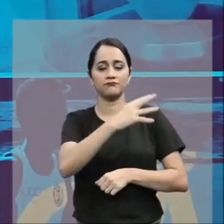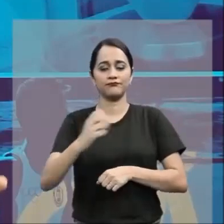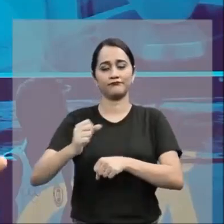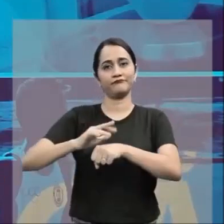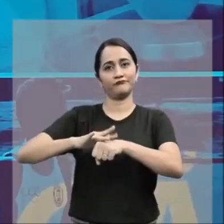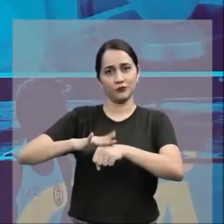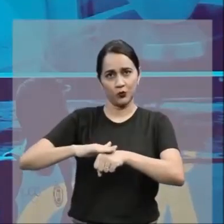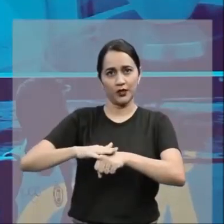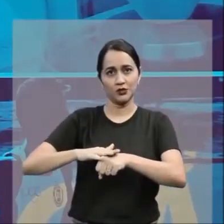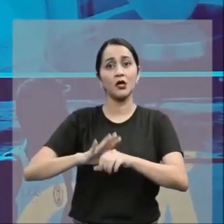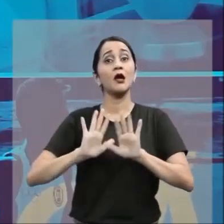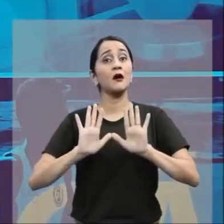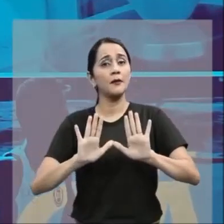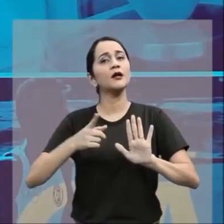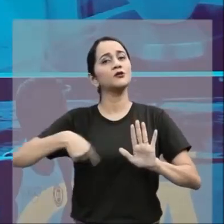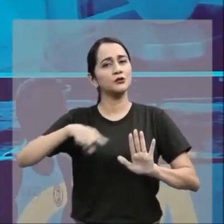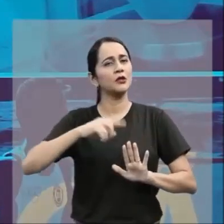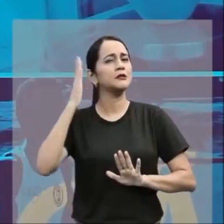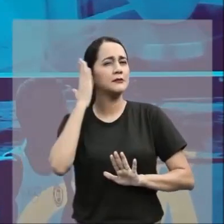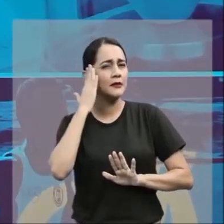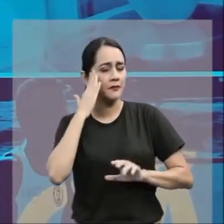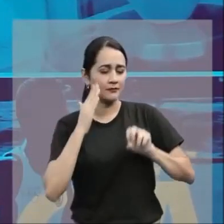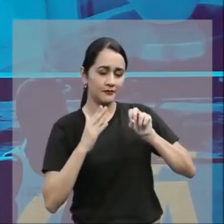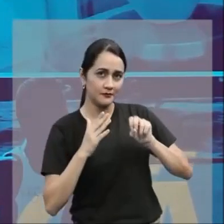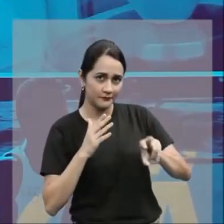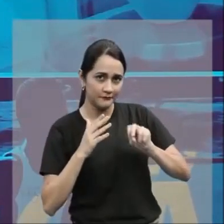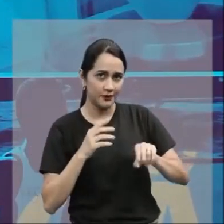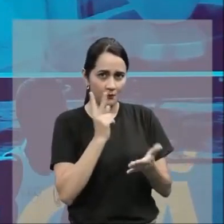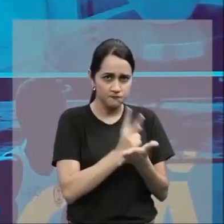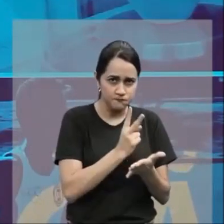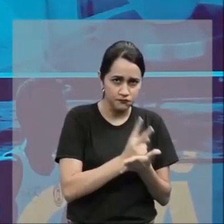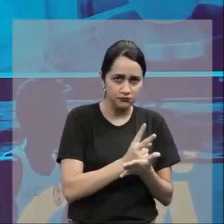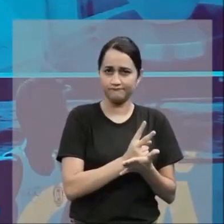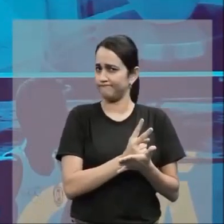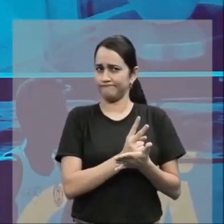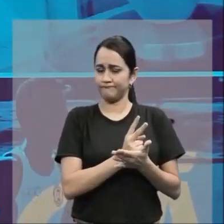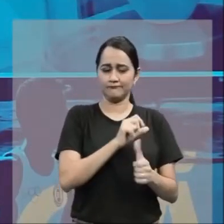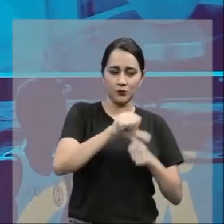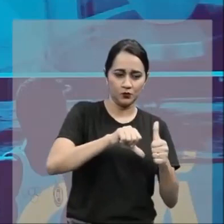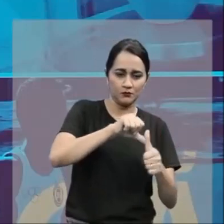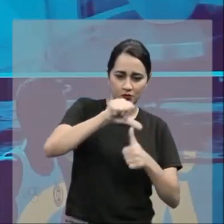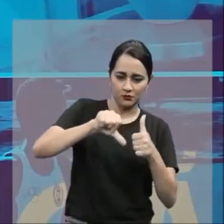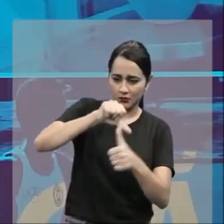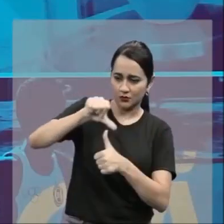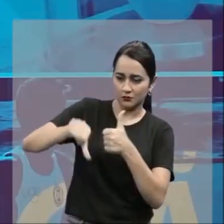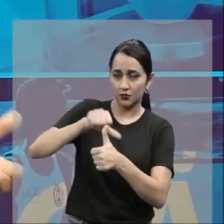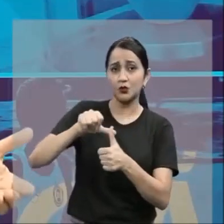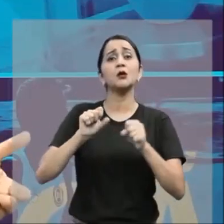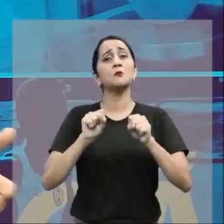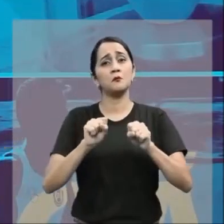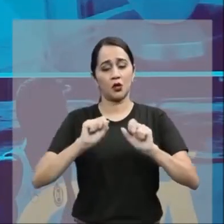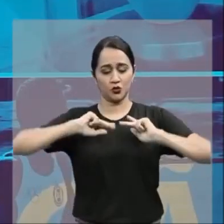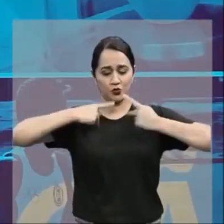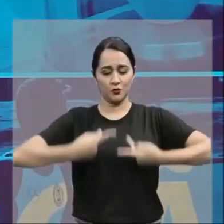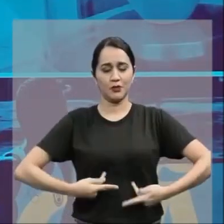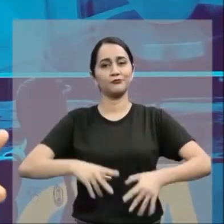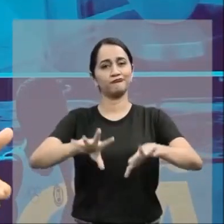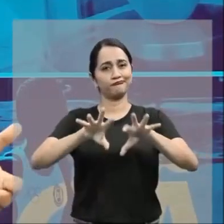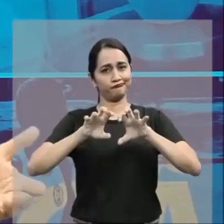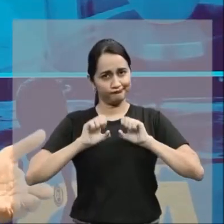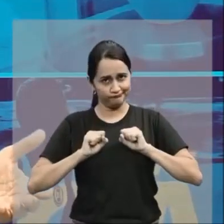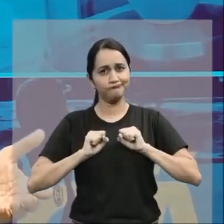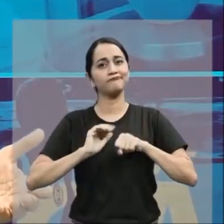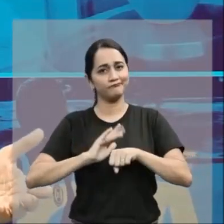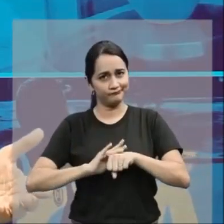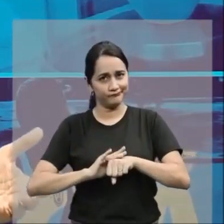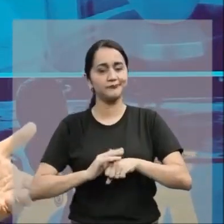animais. No entretanto, como nós sabemos, esses vírus são vírus mutantes, né? E realmente eles podem determinar